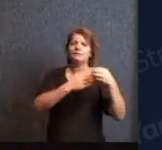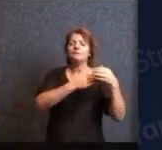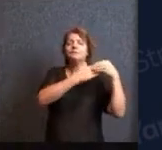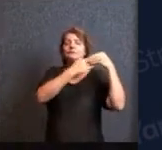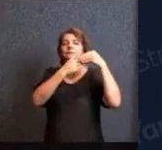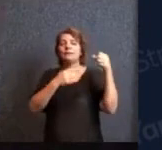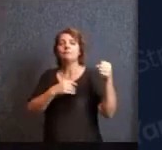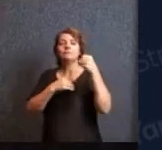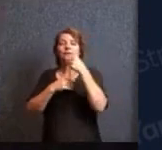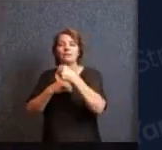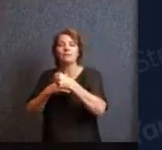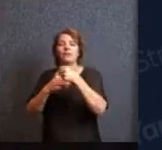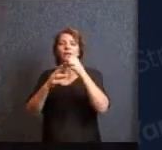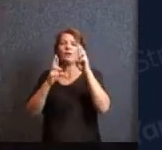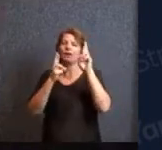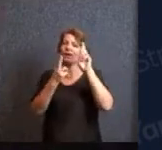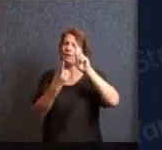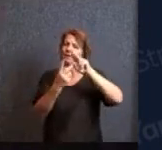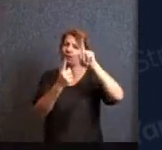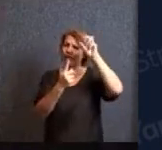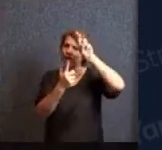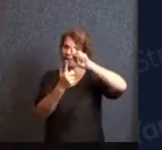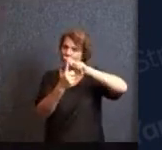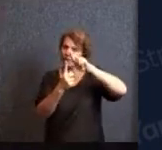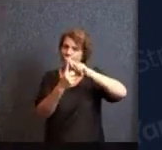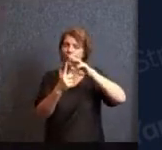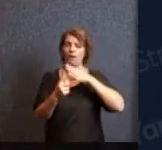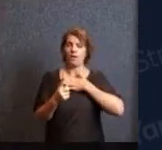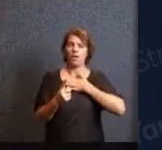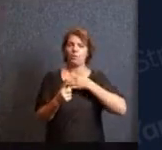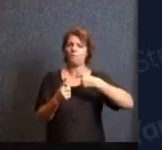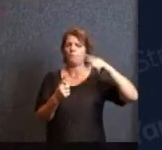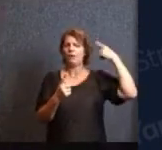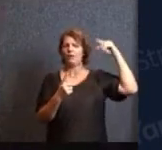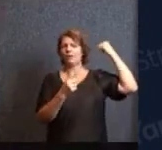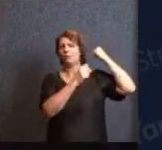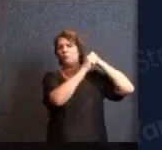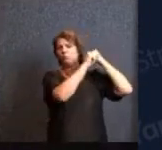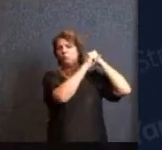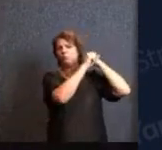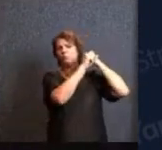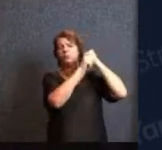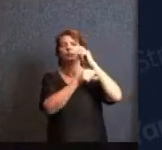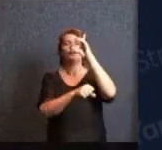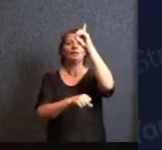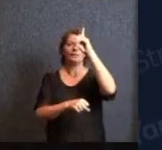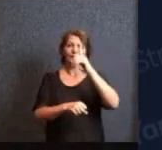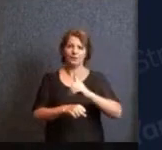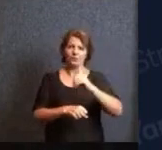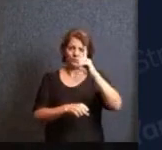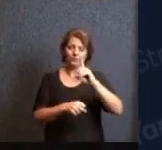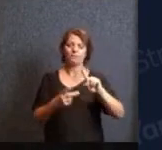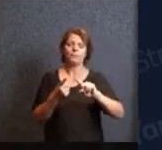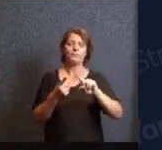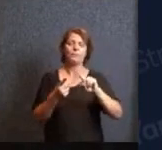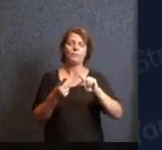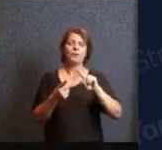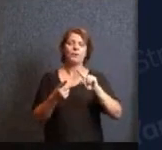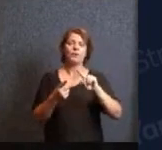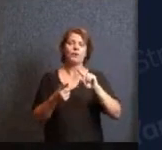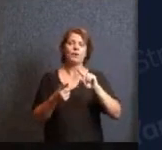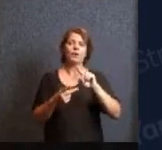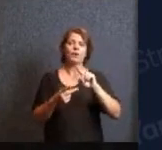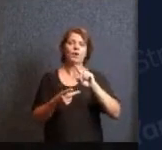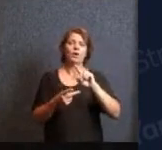referências para vocês. Eu fui diretora de escola durante muitos anos, antes disso fui coordenadora pedagógica,